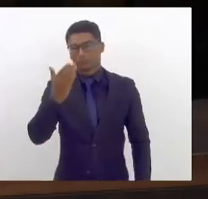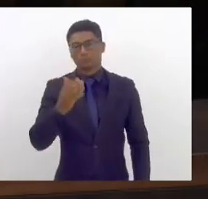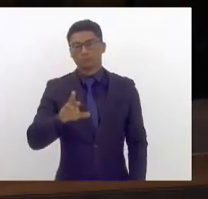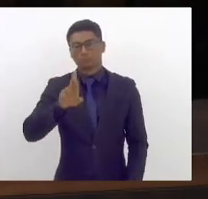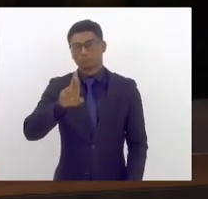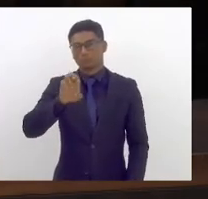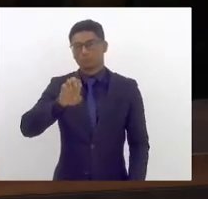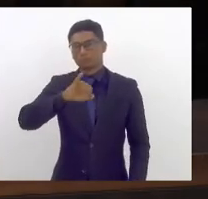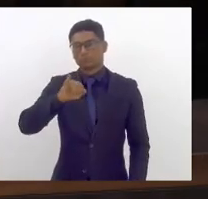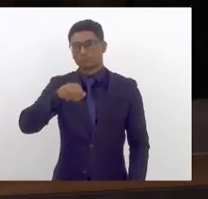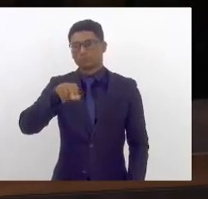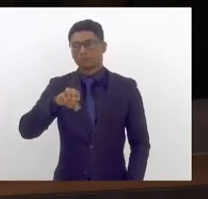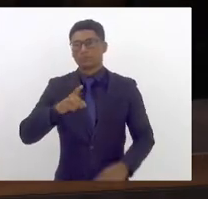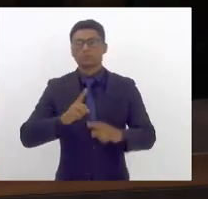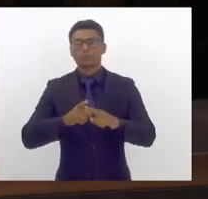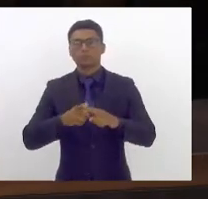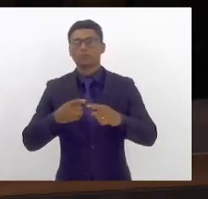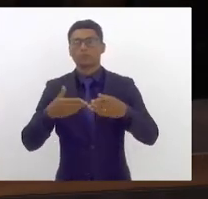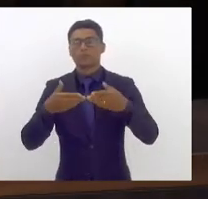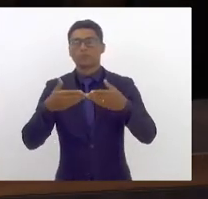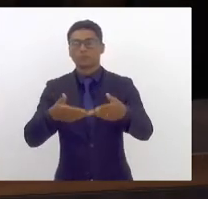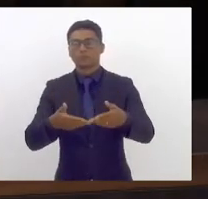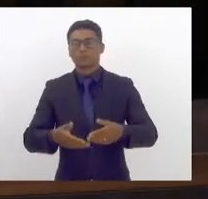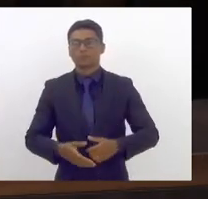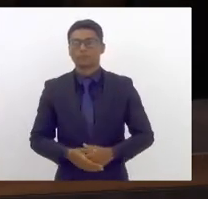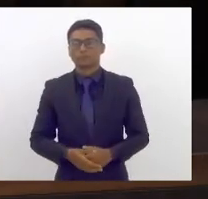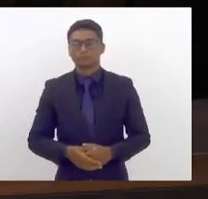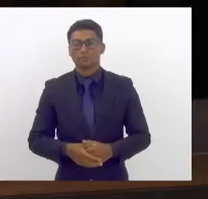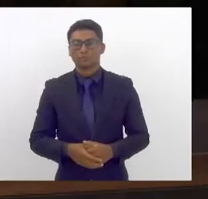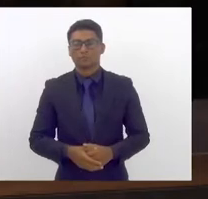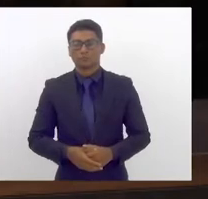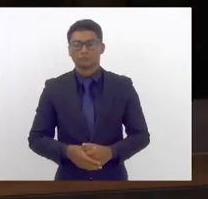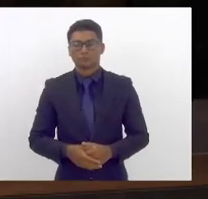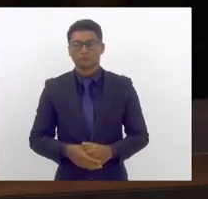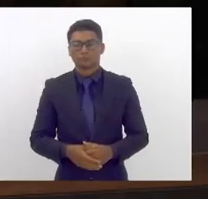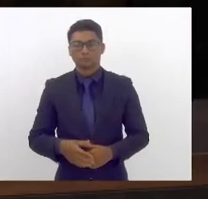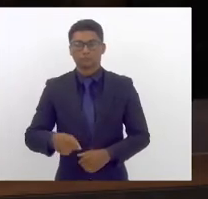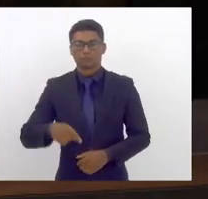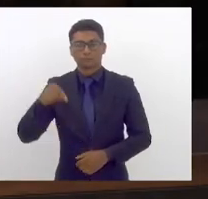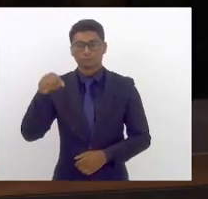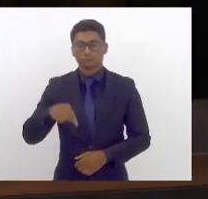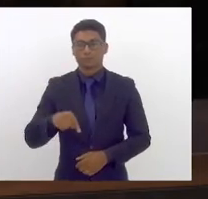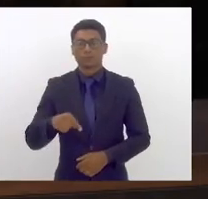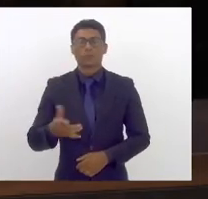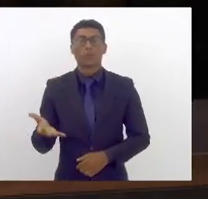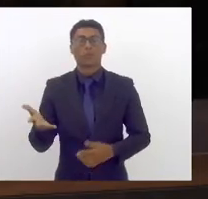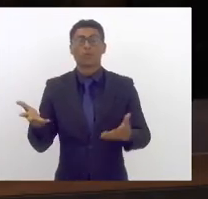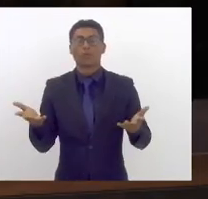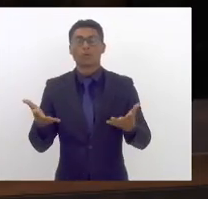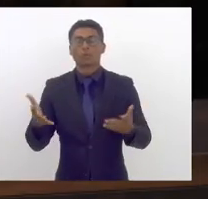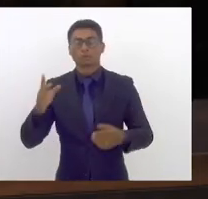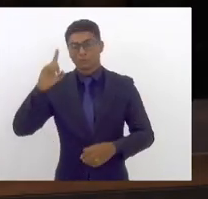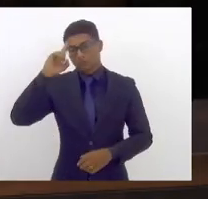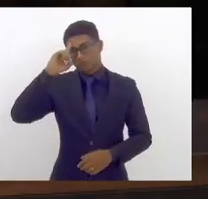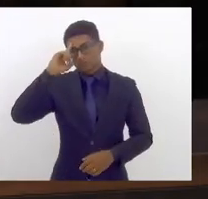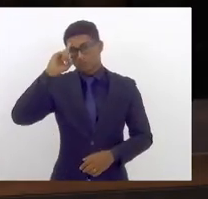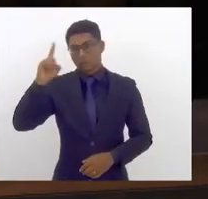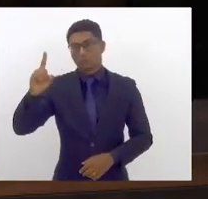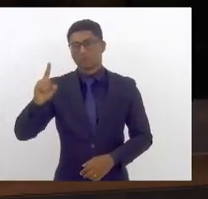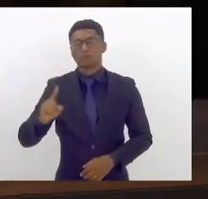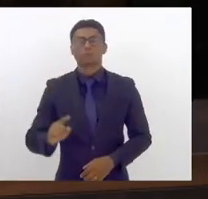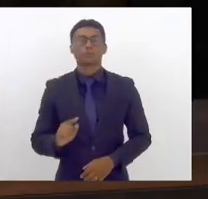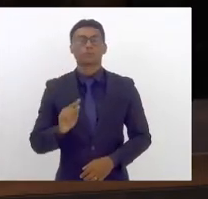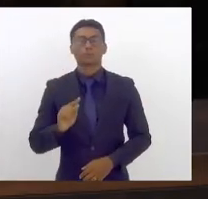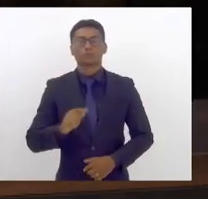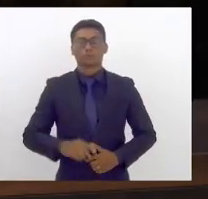Rejane pelo convite por estar aqui nesse dia que é um dia né um dia